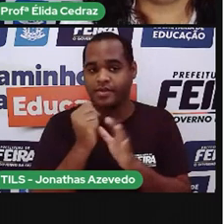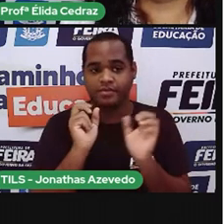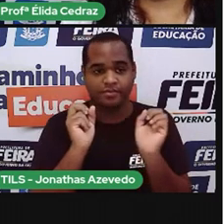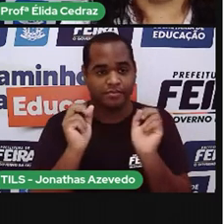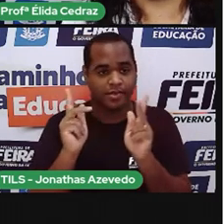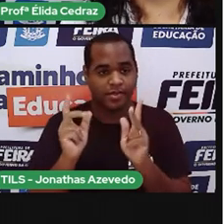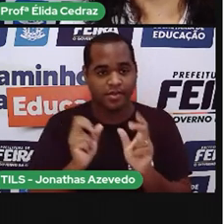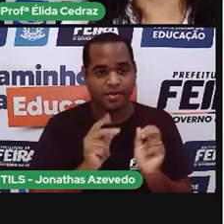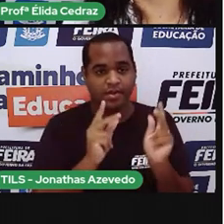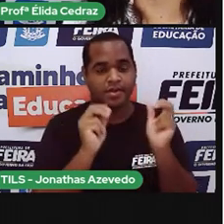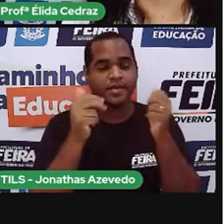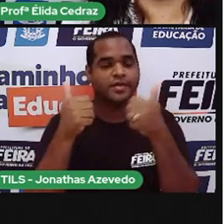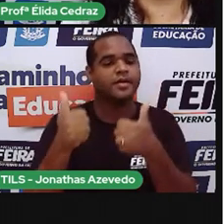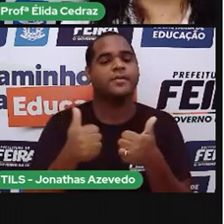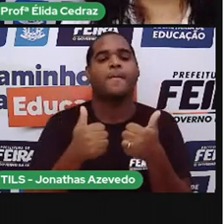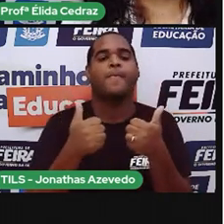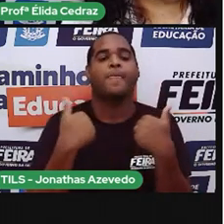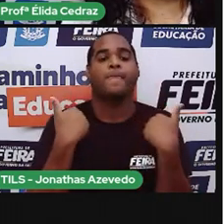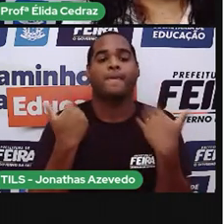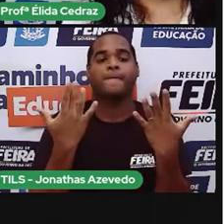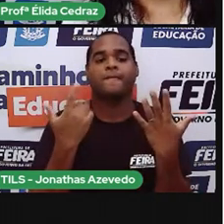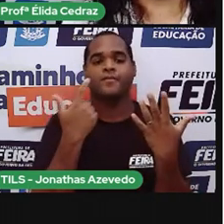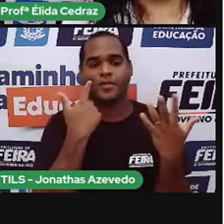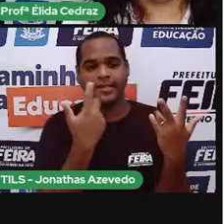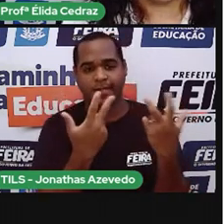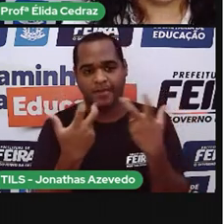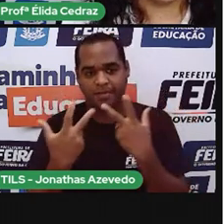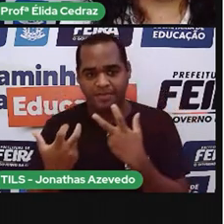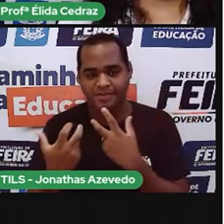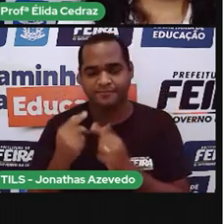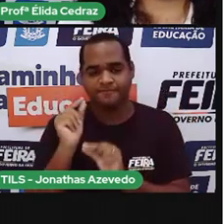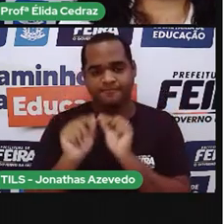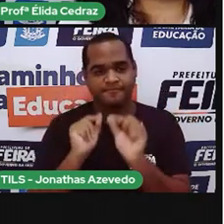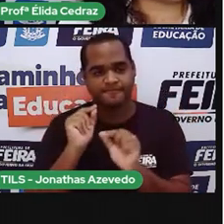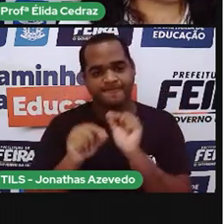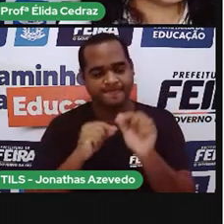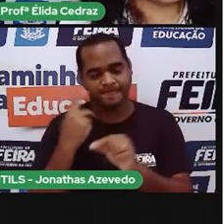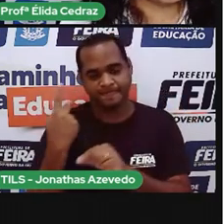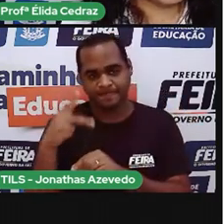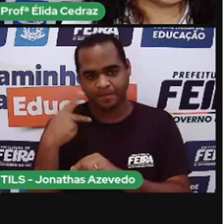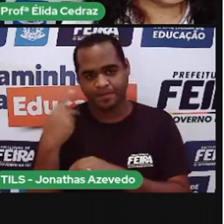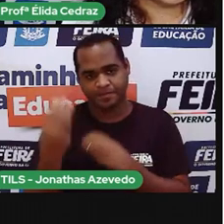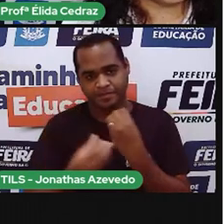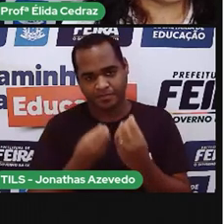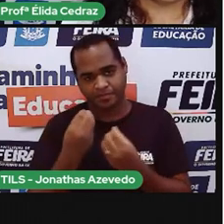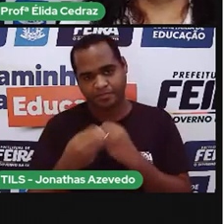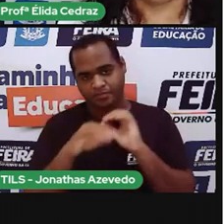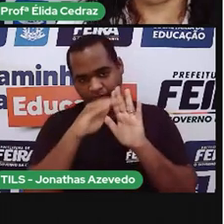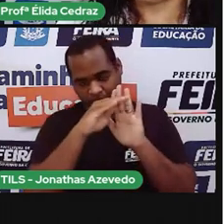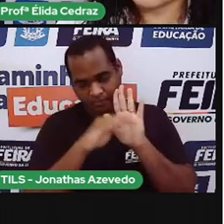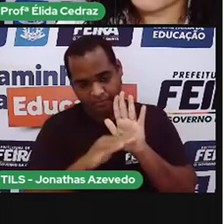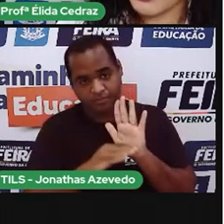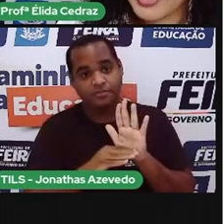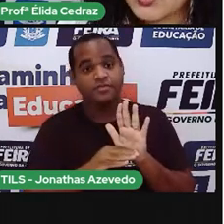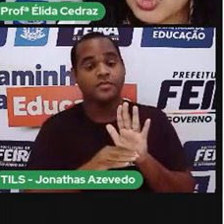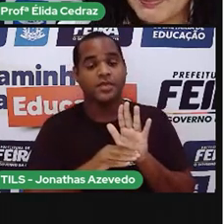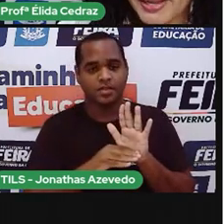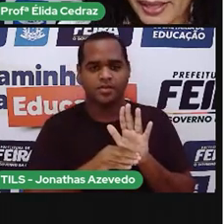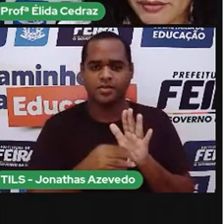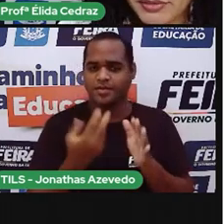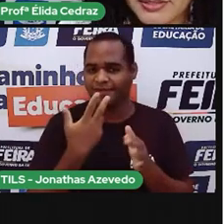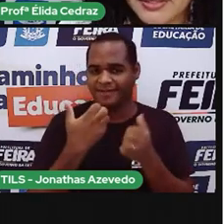então vamos usar vocês vão observar os estamentos e vamos fazer uma lista um